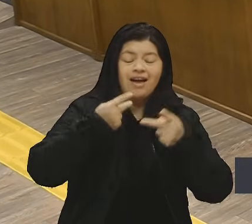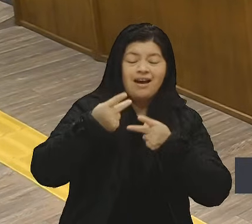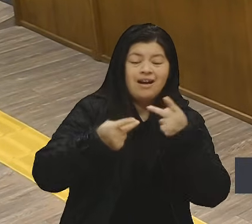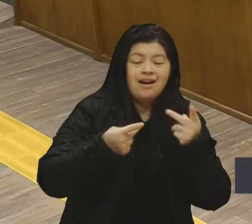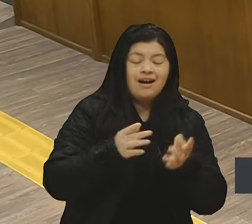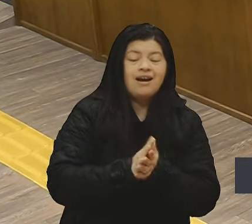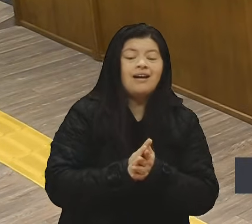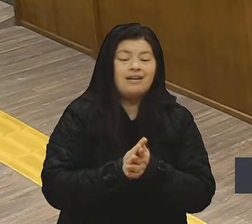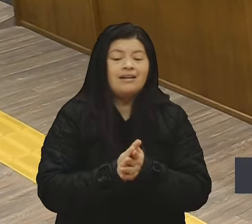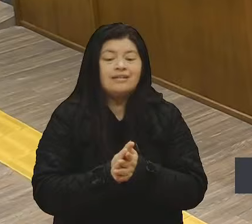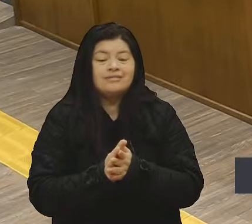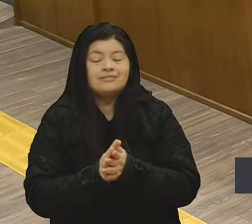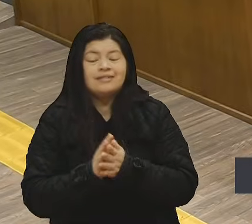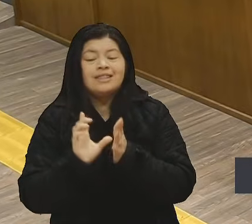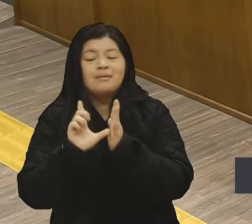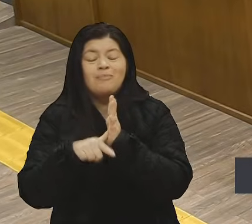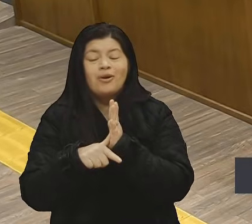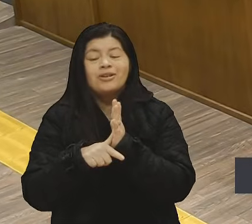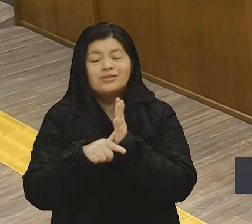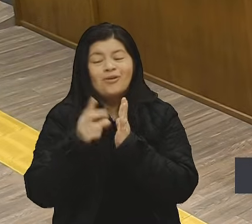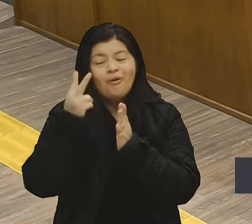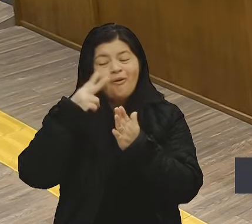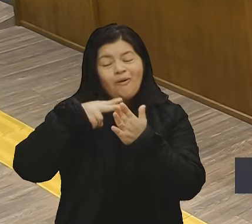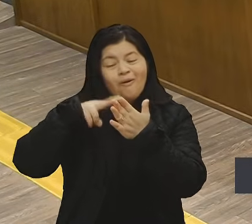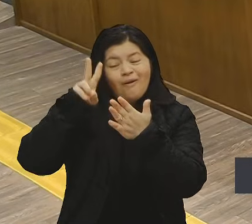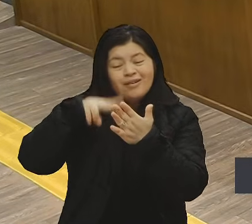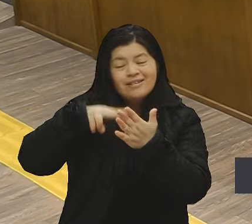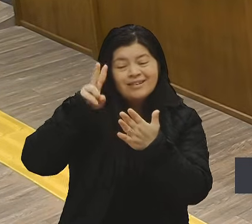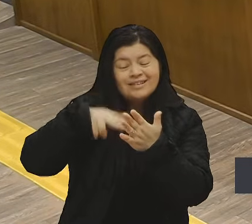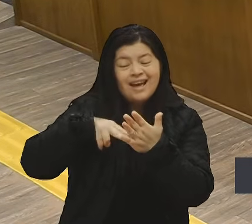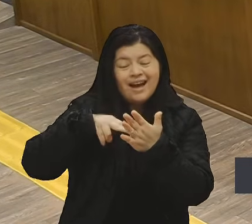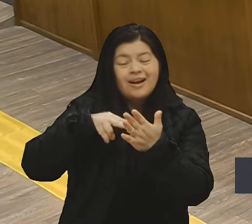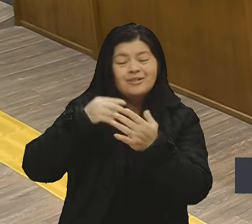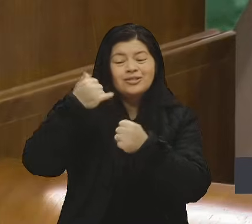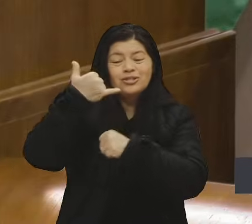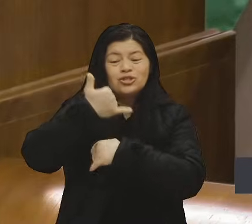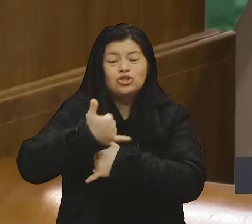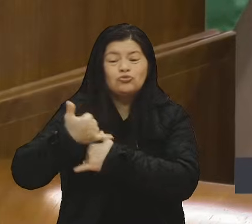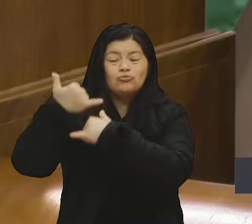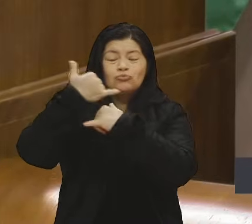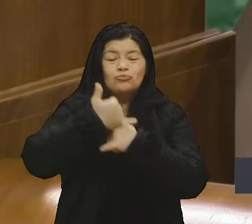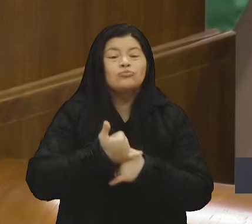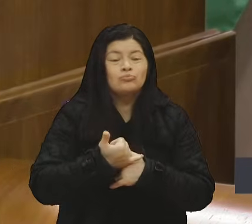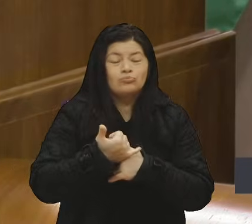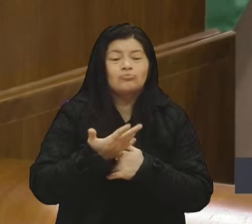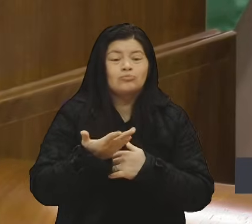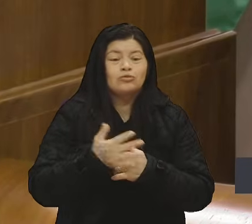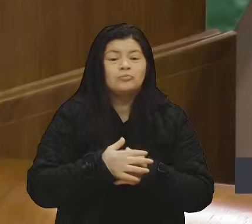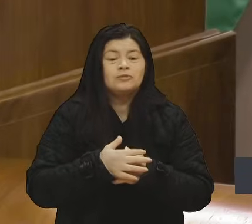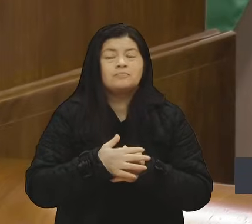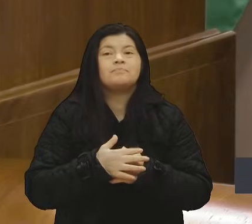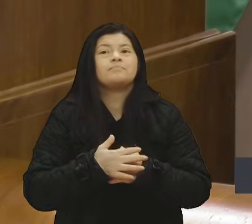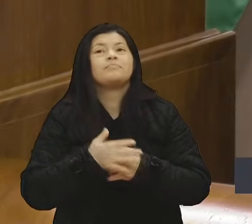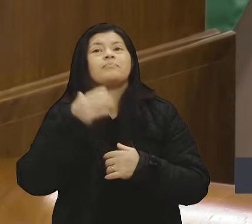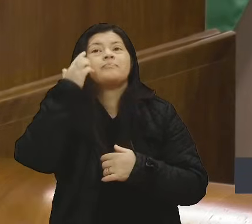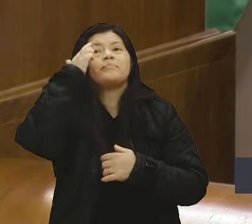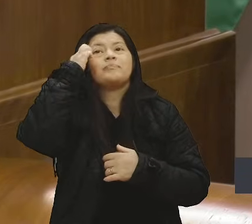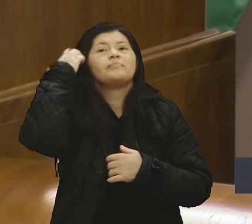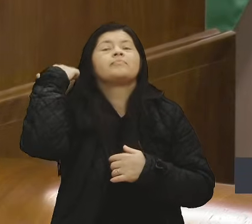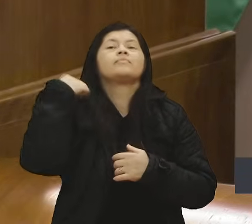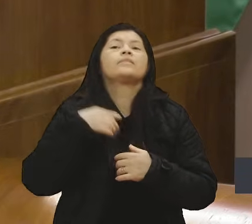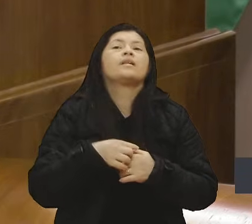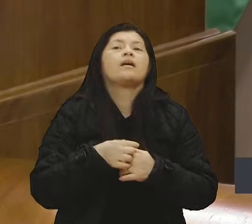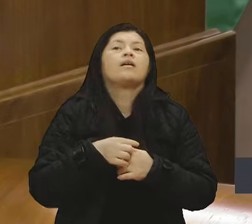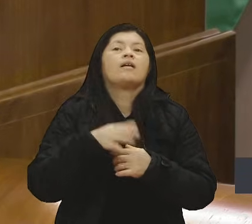essa gravação muitas vezes ali no site, no YouTube da Câmara. O recado está dado, né, gente? Então, alinhando